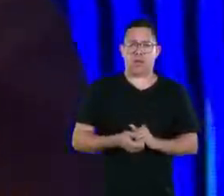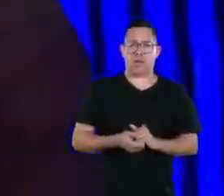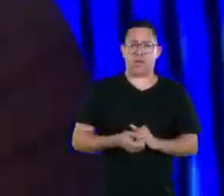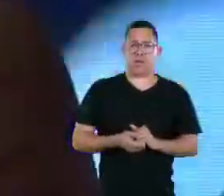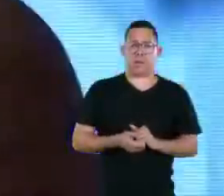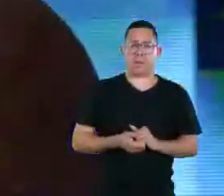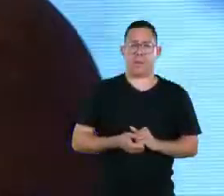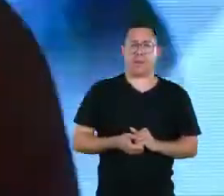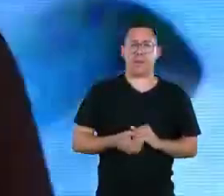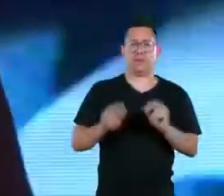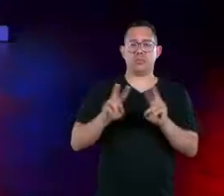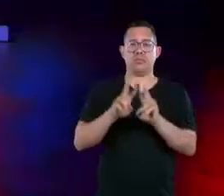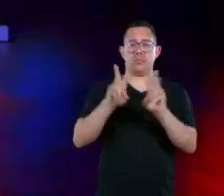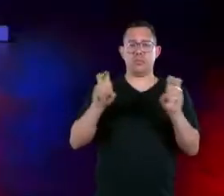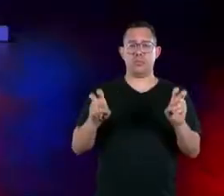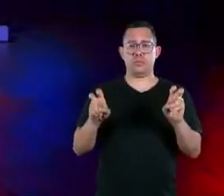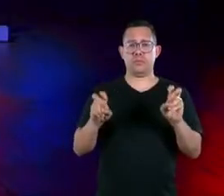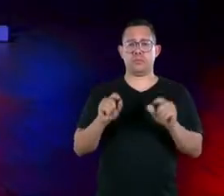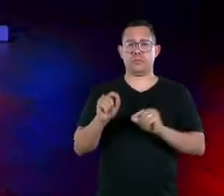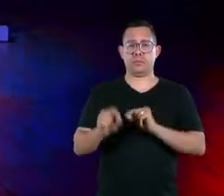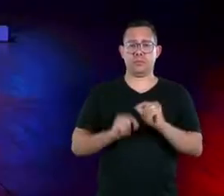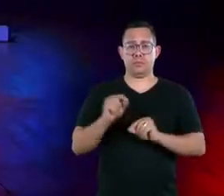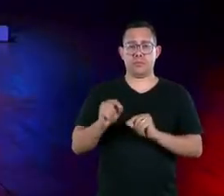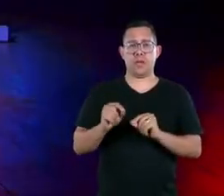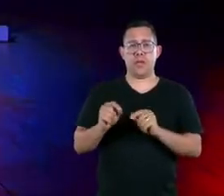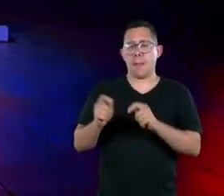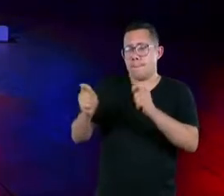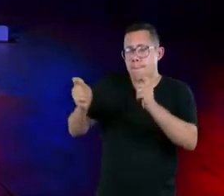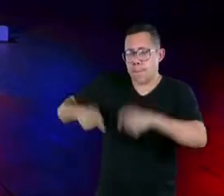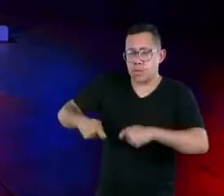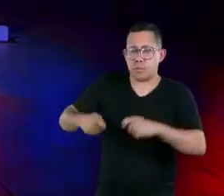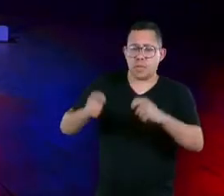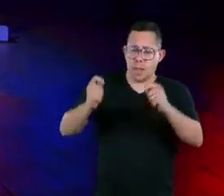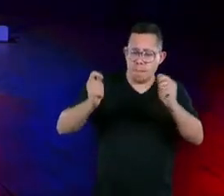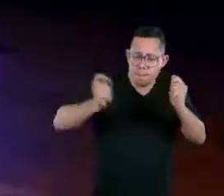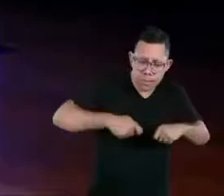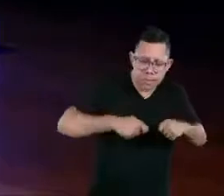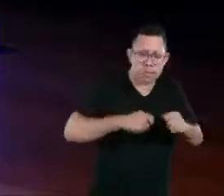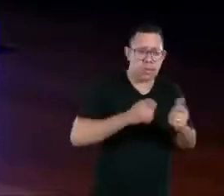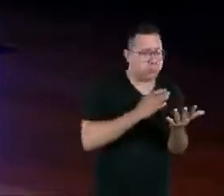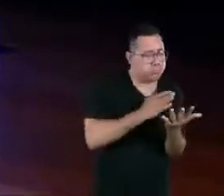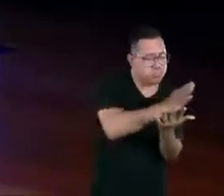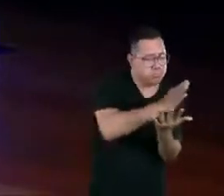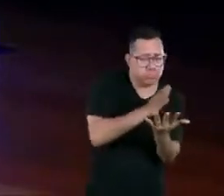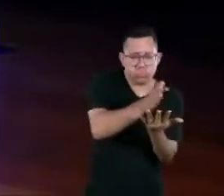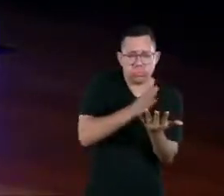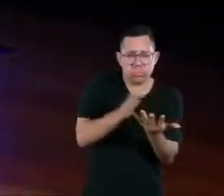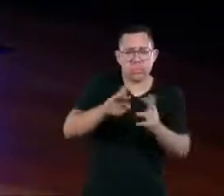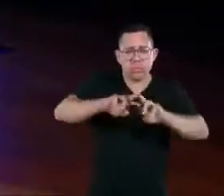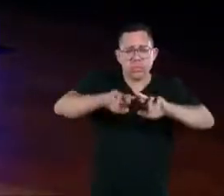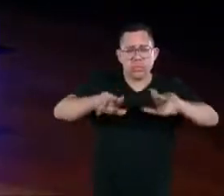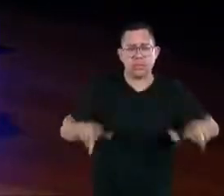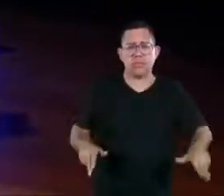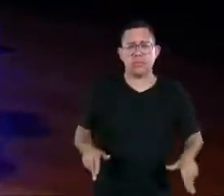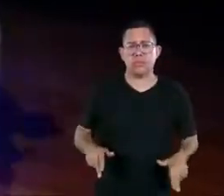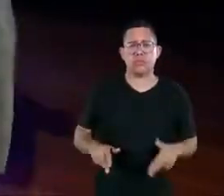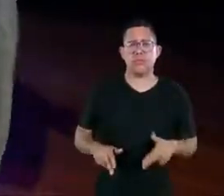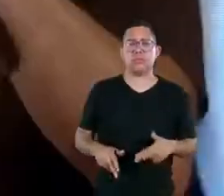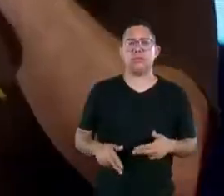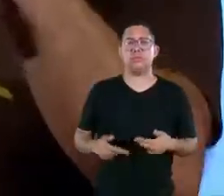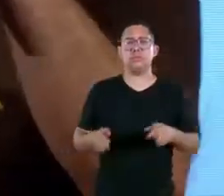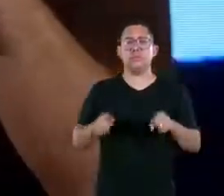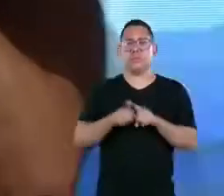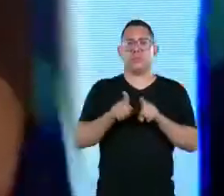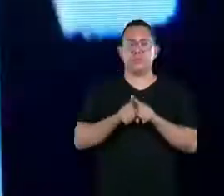bastante pautada pelas possibilidades do invento, e